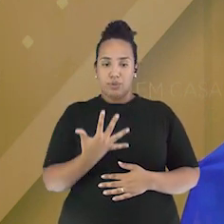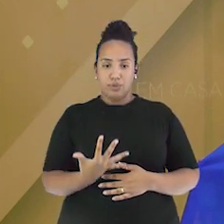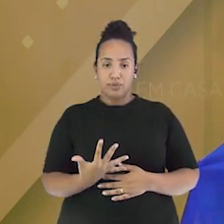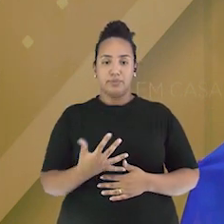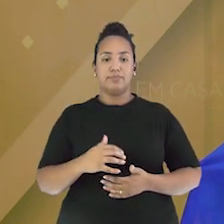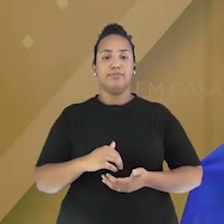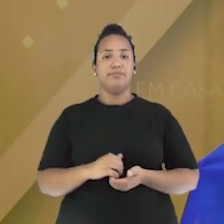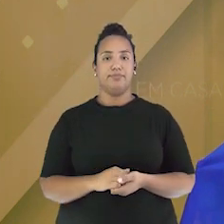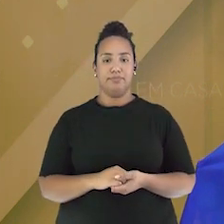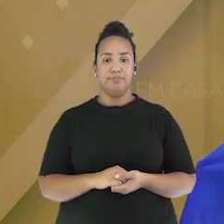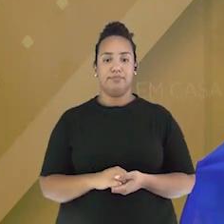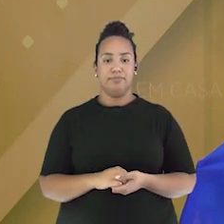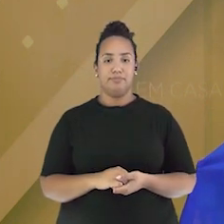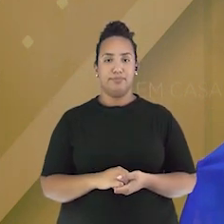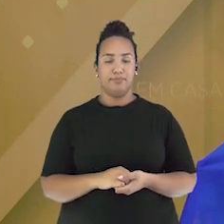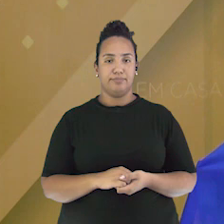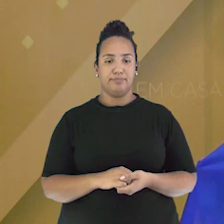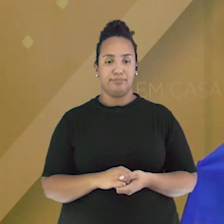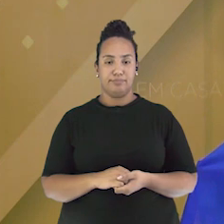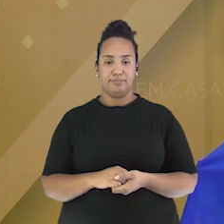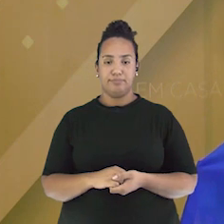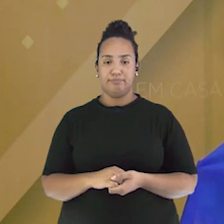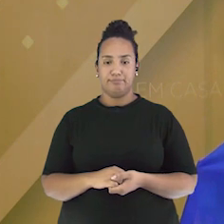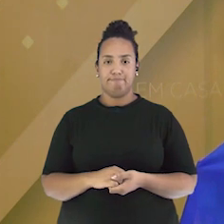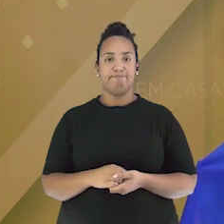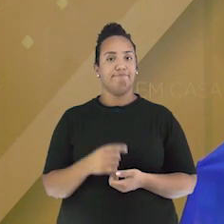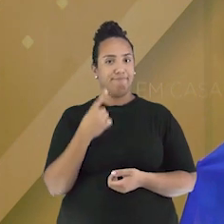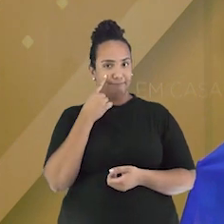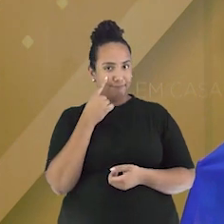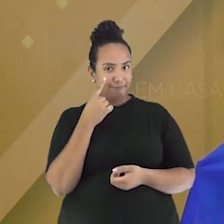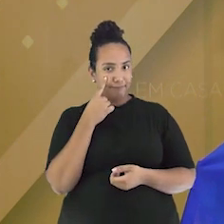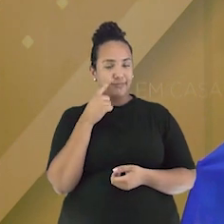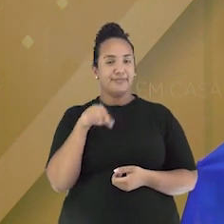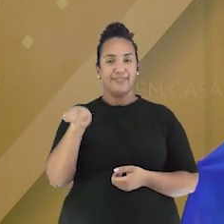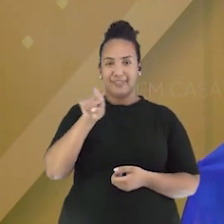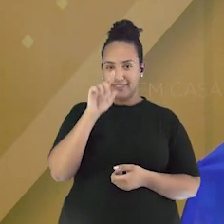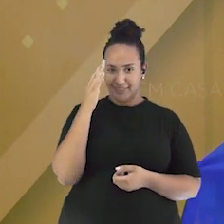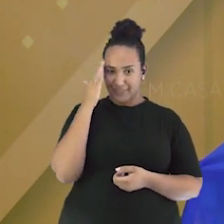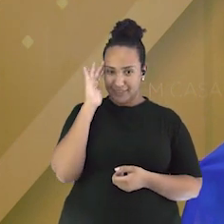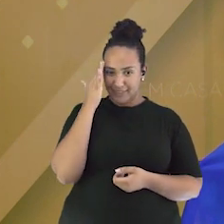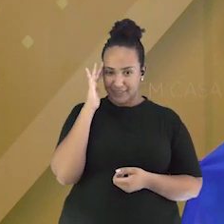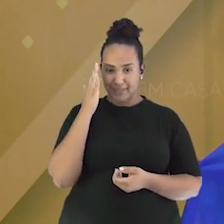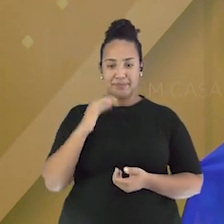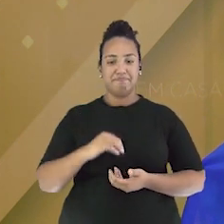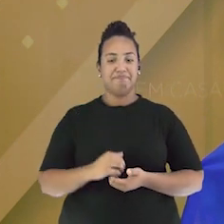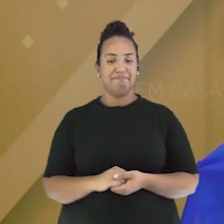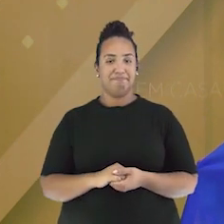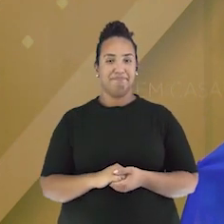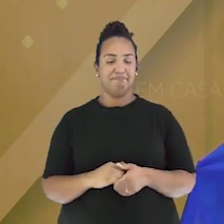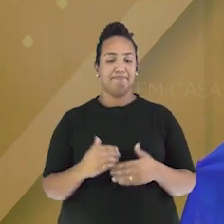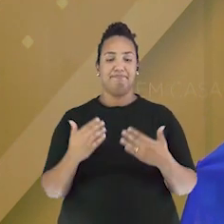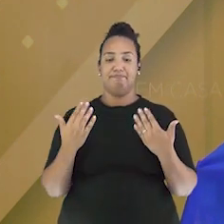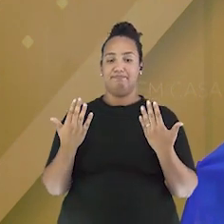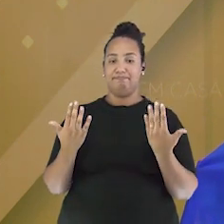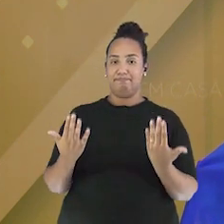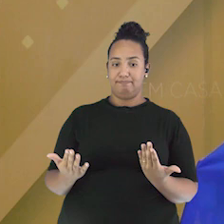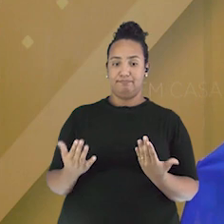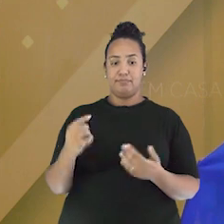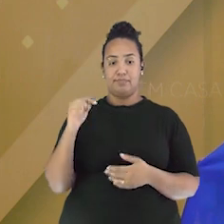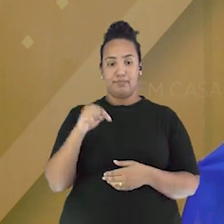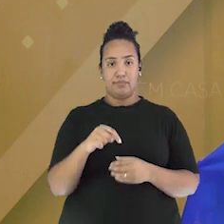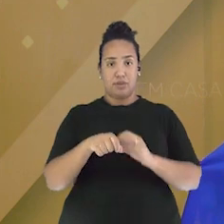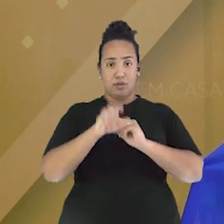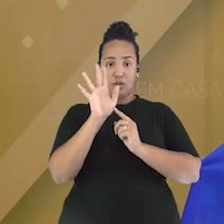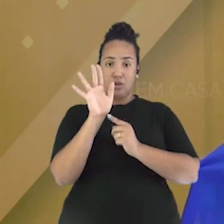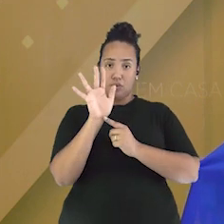Isso. Ele controla a nossa respiração. Uau! Pois é. Vocês sabiam disso, galera? Então, galera, isso aqui,